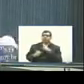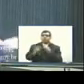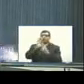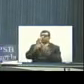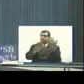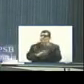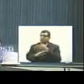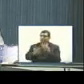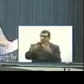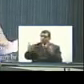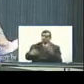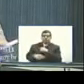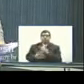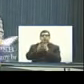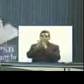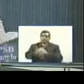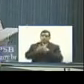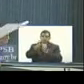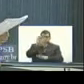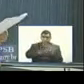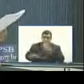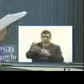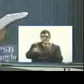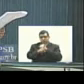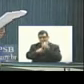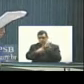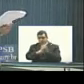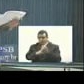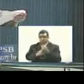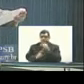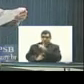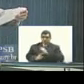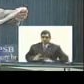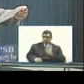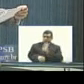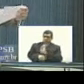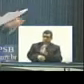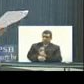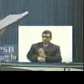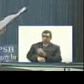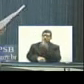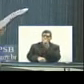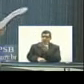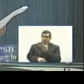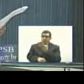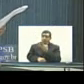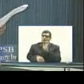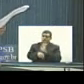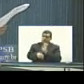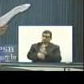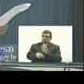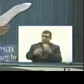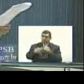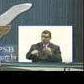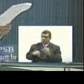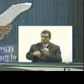de volta Esse instrumento para o controle social da execução das obras do Governo do Estado assim o status atual